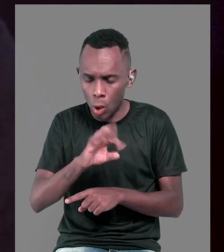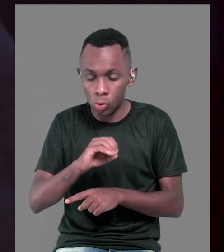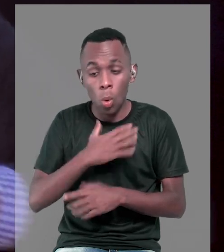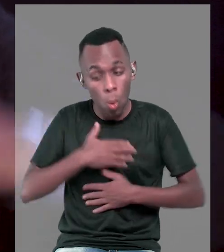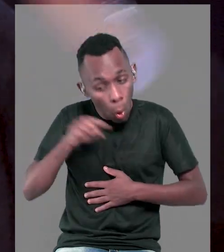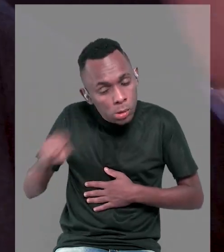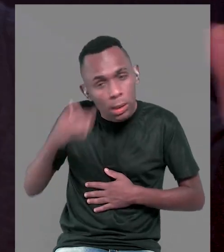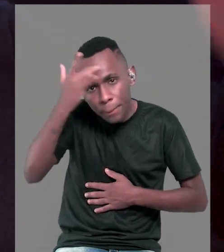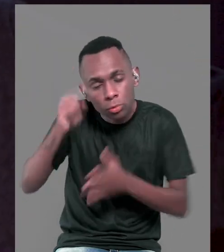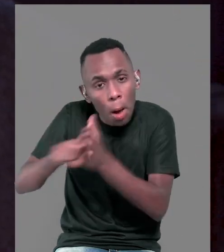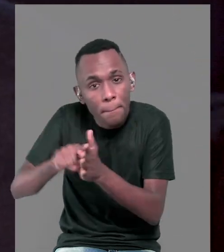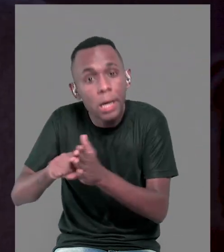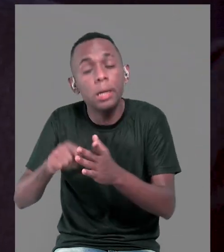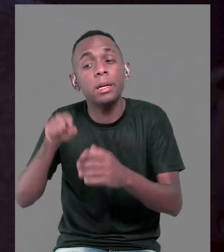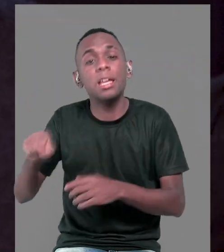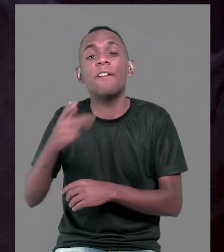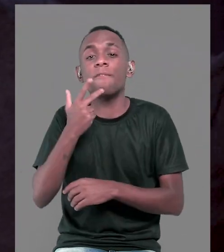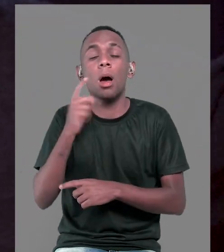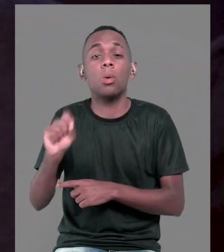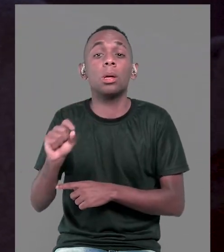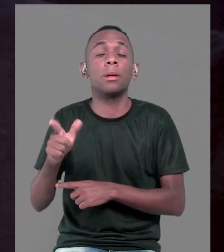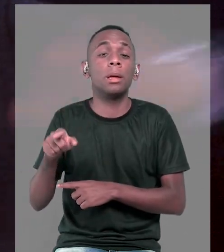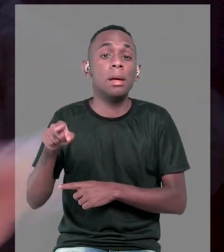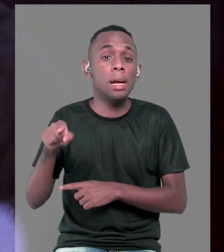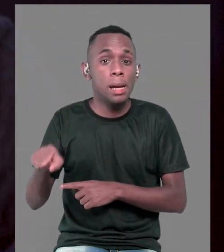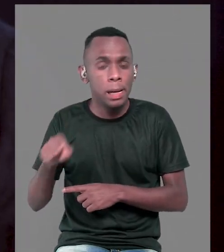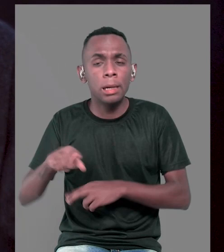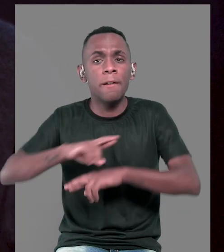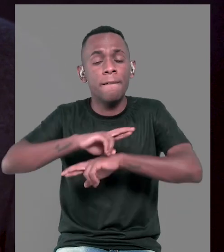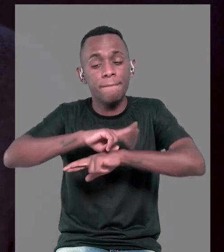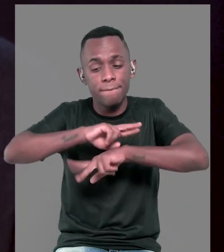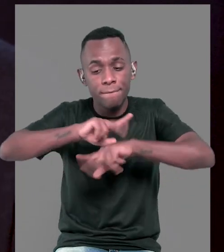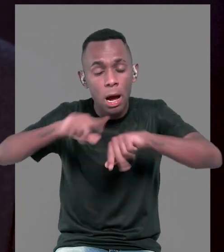e que fala de Paul Valéry em vários dos nossos ciclos.